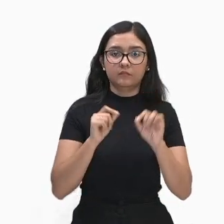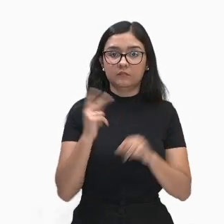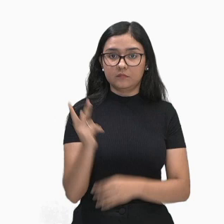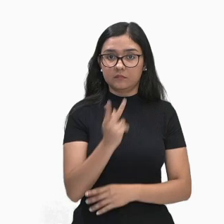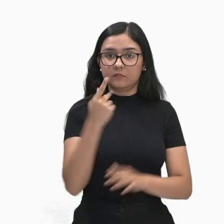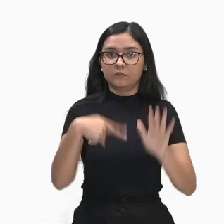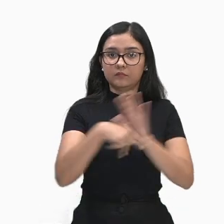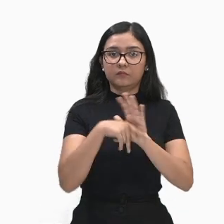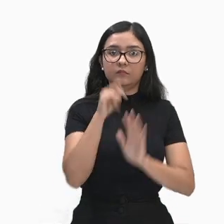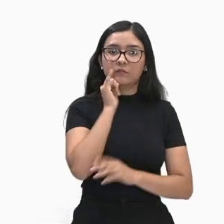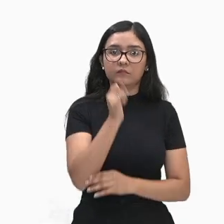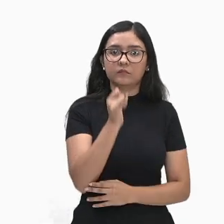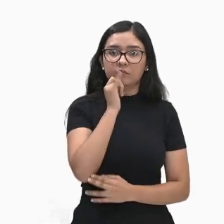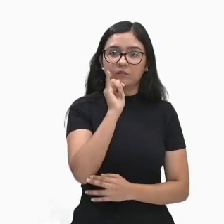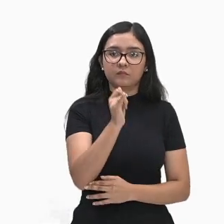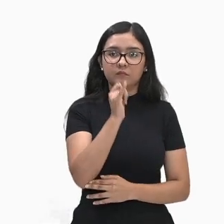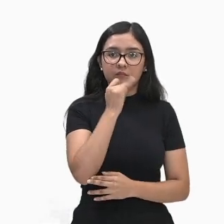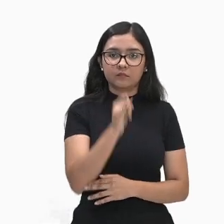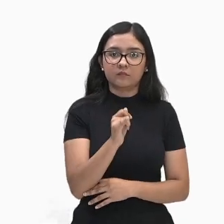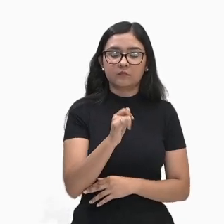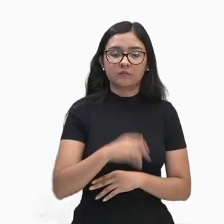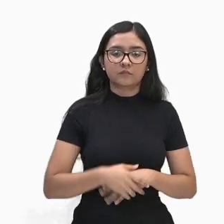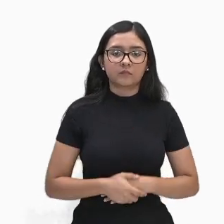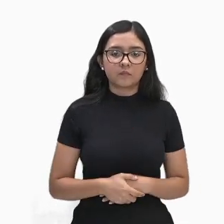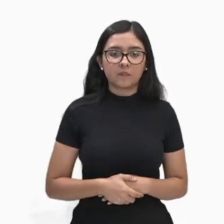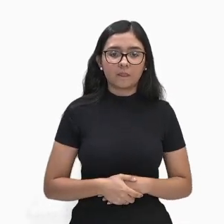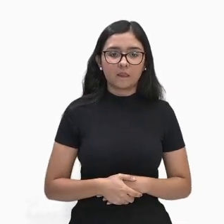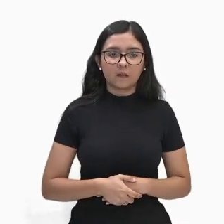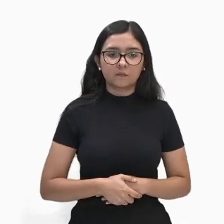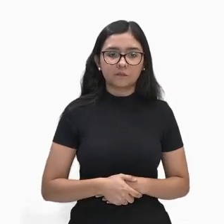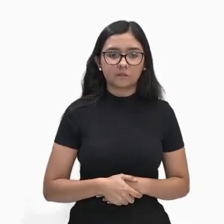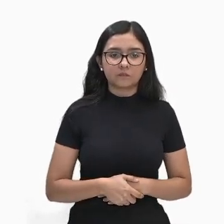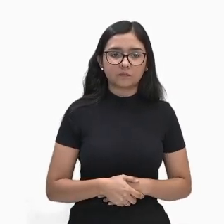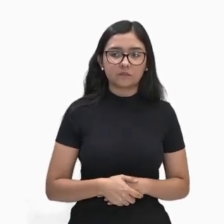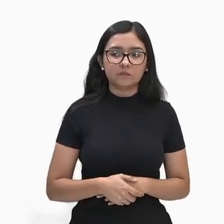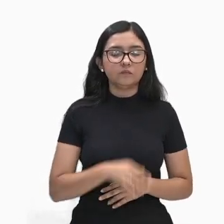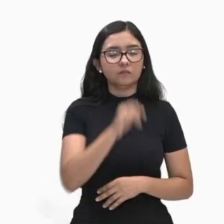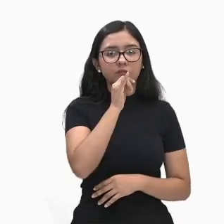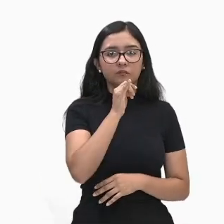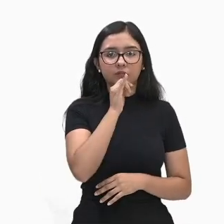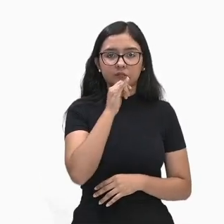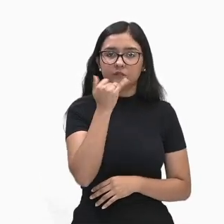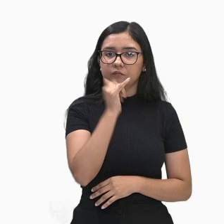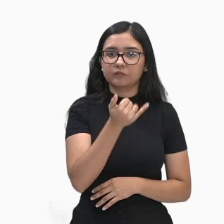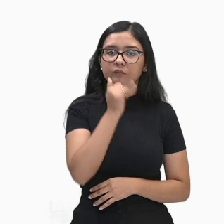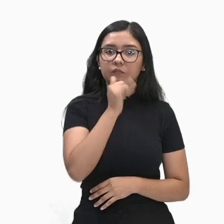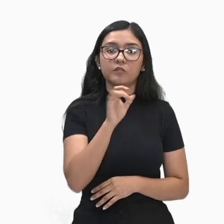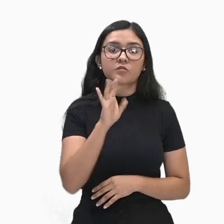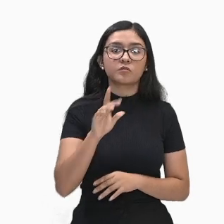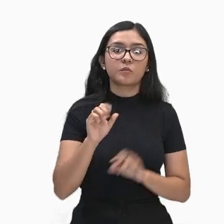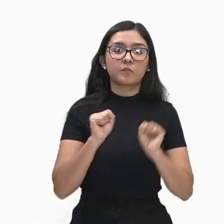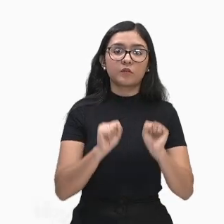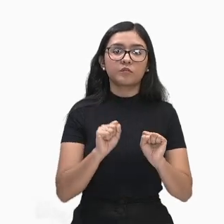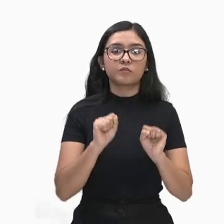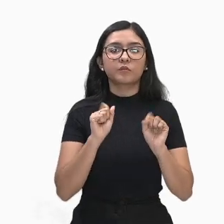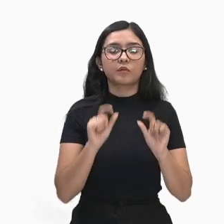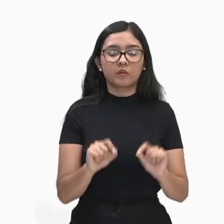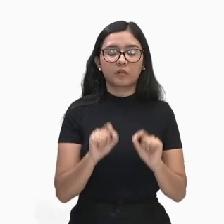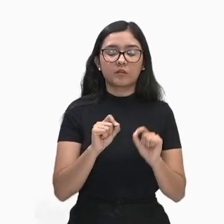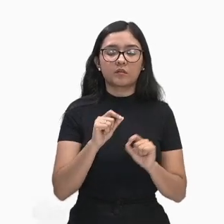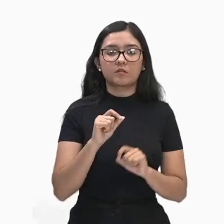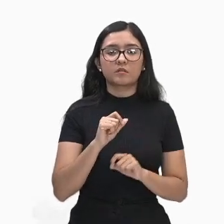elétrica, ela não pode assumir todos os valores possíveis, né? A carga elétrica, ela só pode assumir valores que